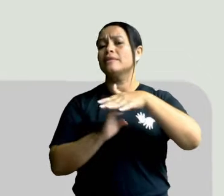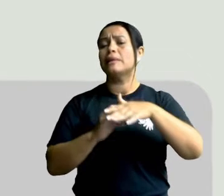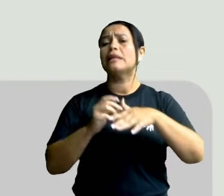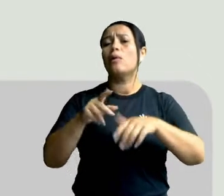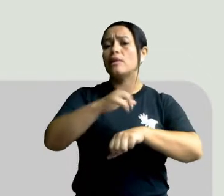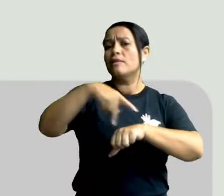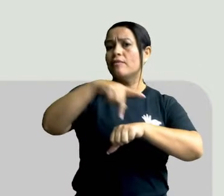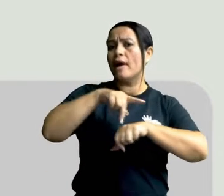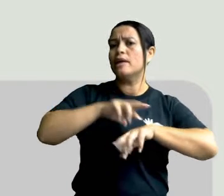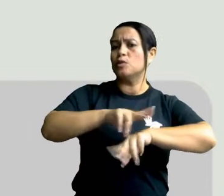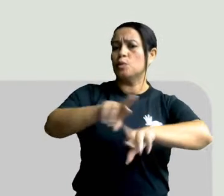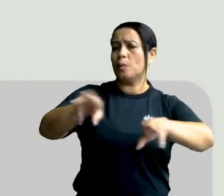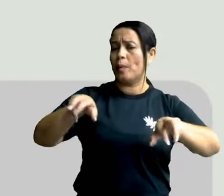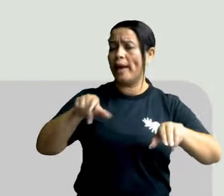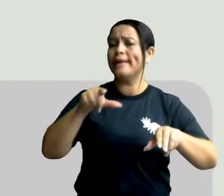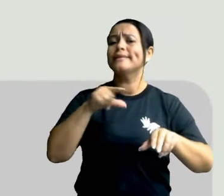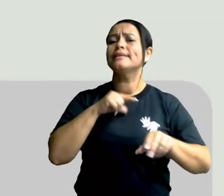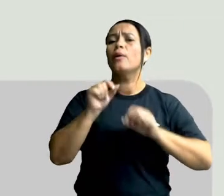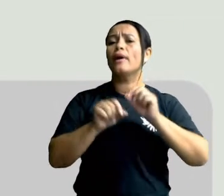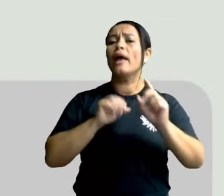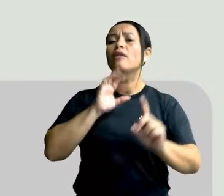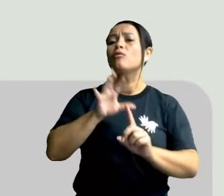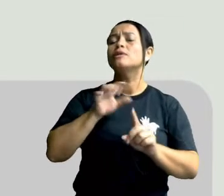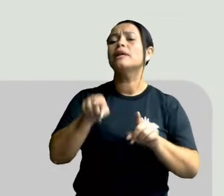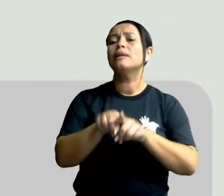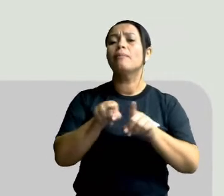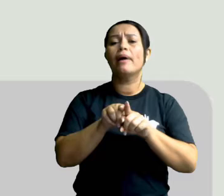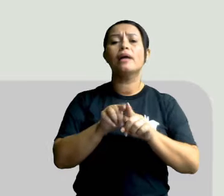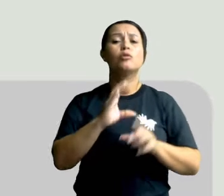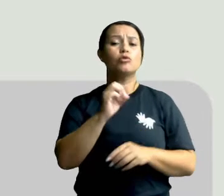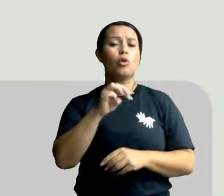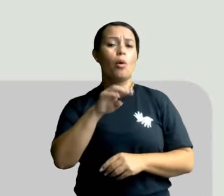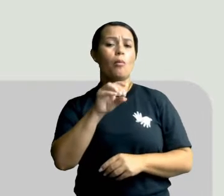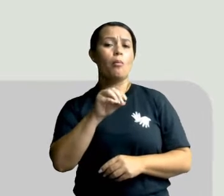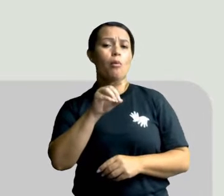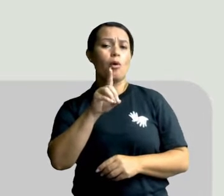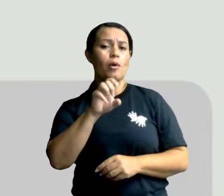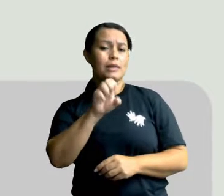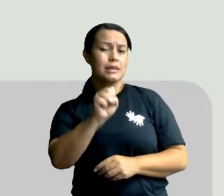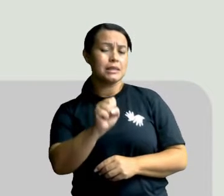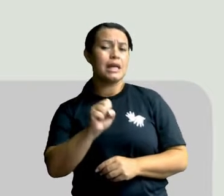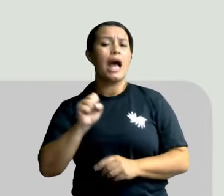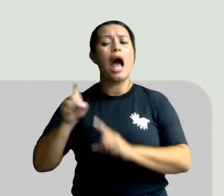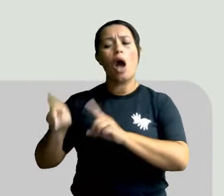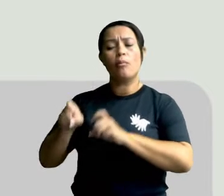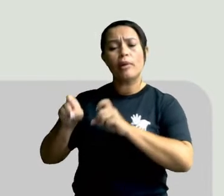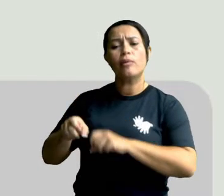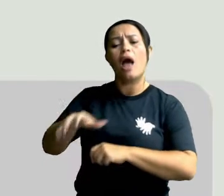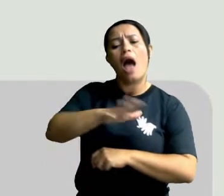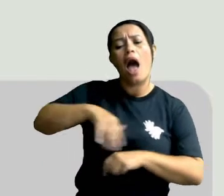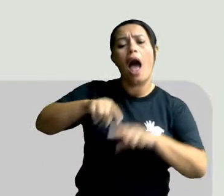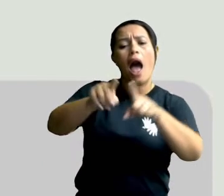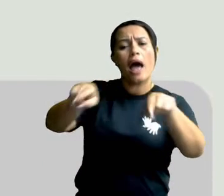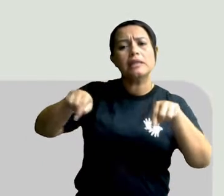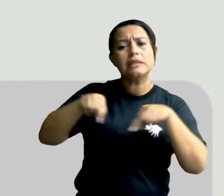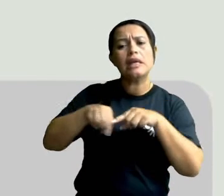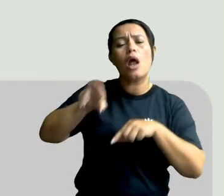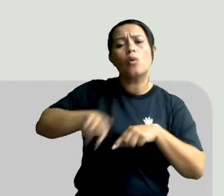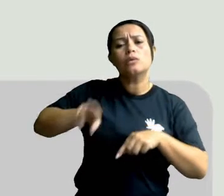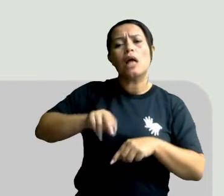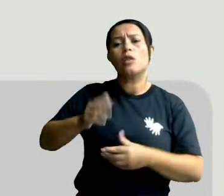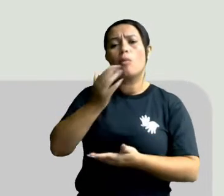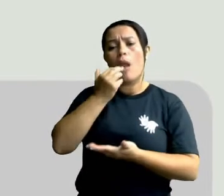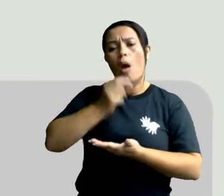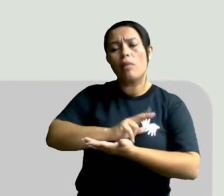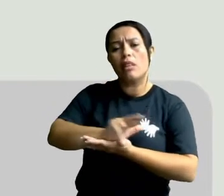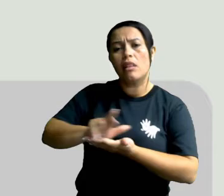em diversos países é influenciado pelo mercado internacional de commodities agropecuárias, áreas que eram usadas para a produção de alimentos